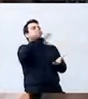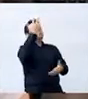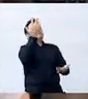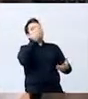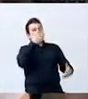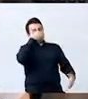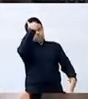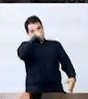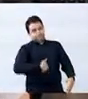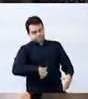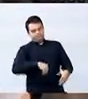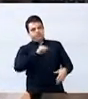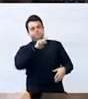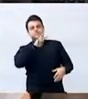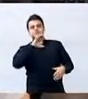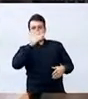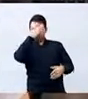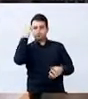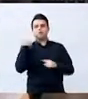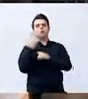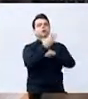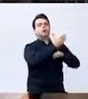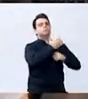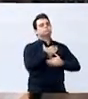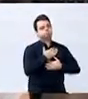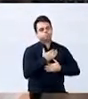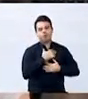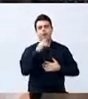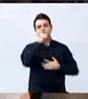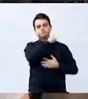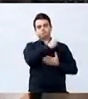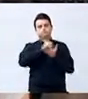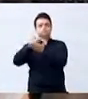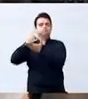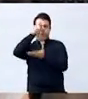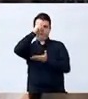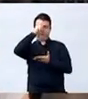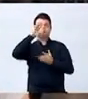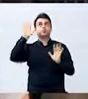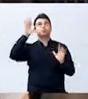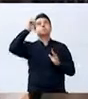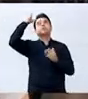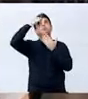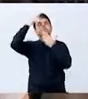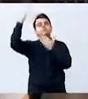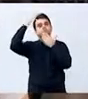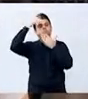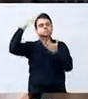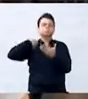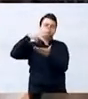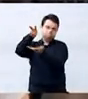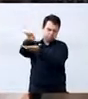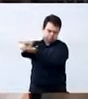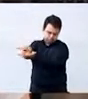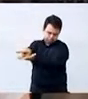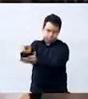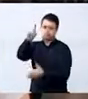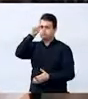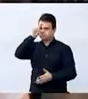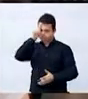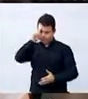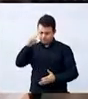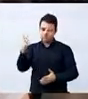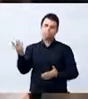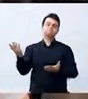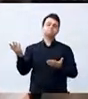aconteceu tudo isso, fui socorrida muito rápido, graças a Deus. E desde daí, né, fiquei internada um período.